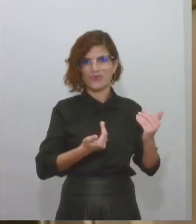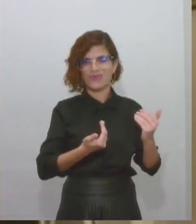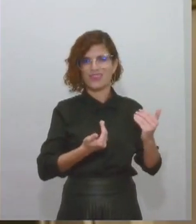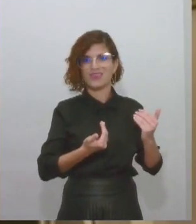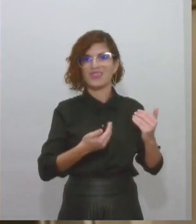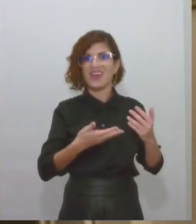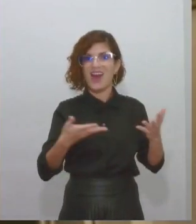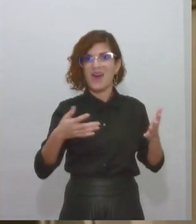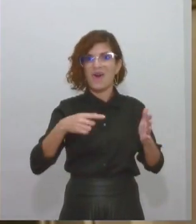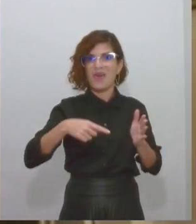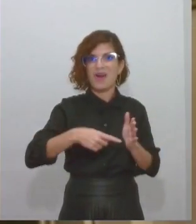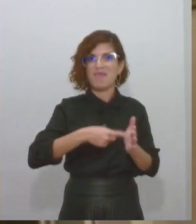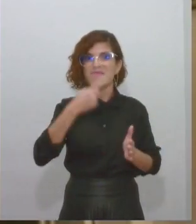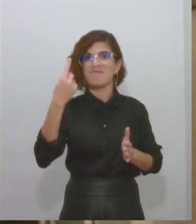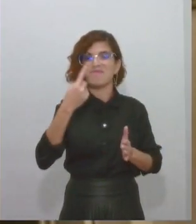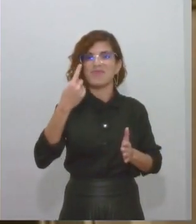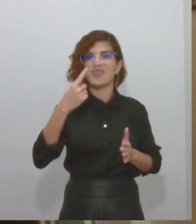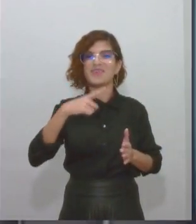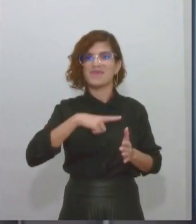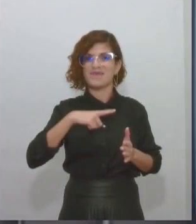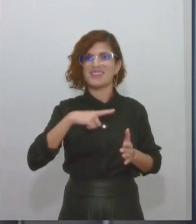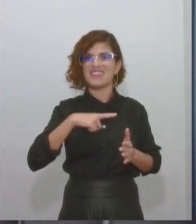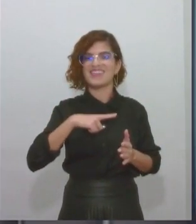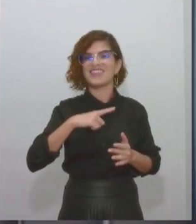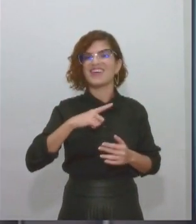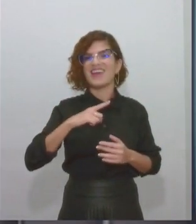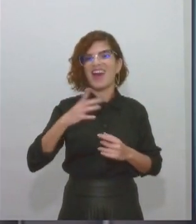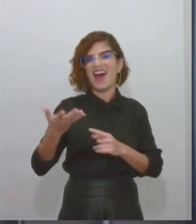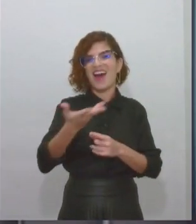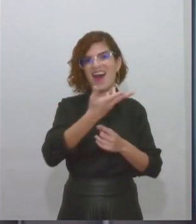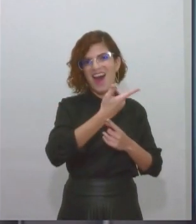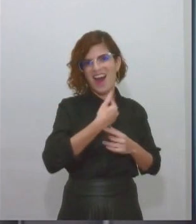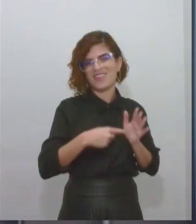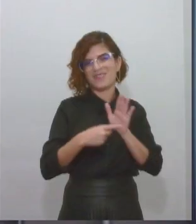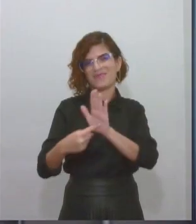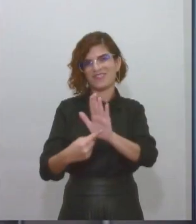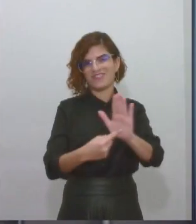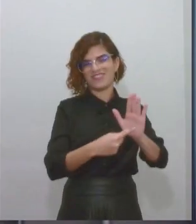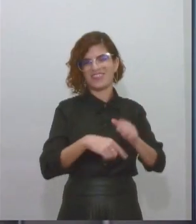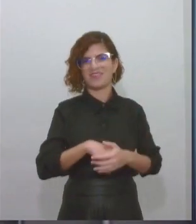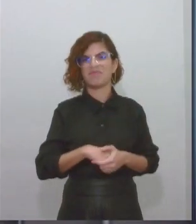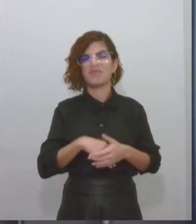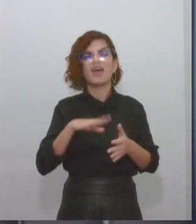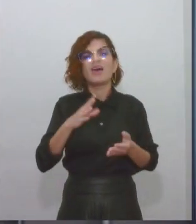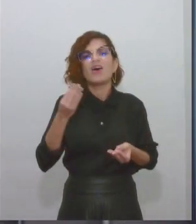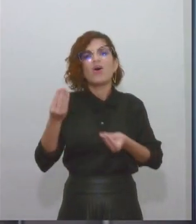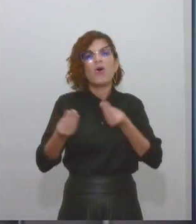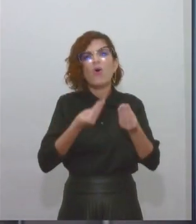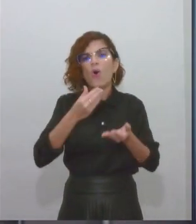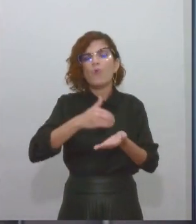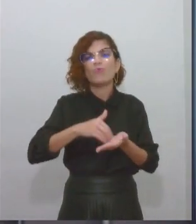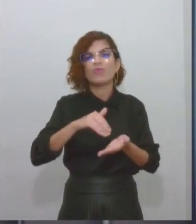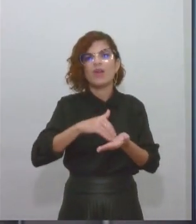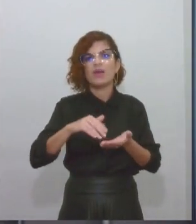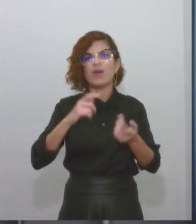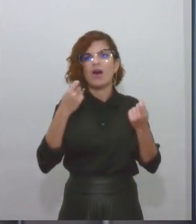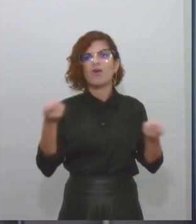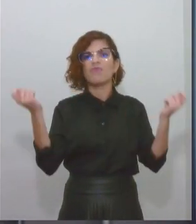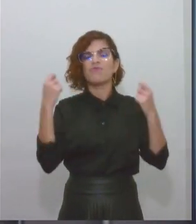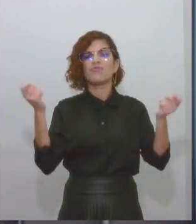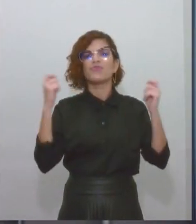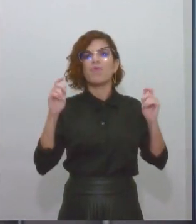Tube Arte até eles. E de que forma, secretário, o festival tem contribuído para que Tobias